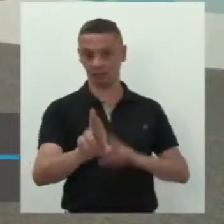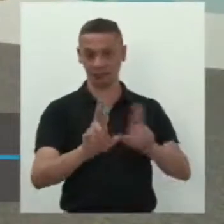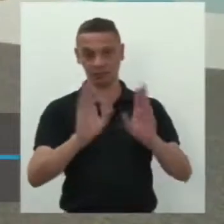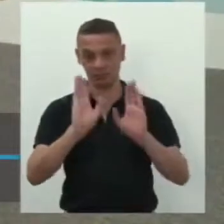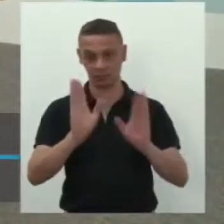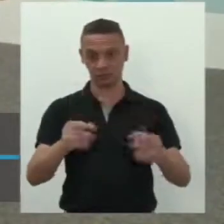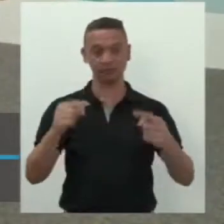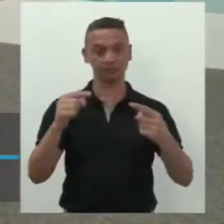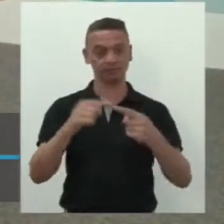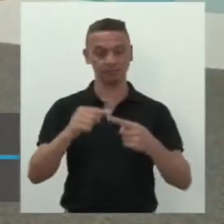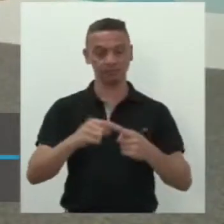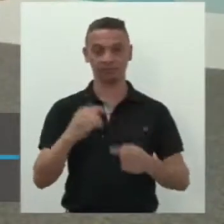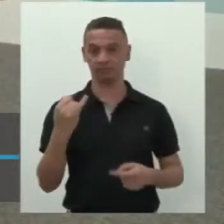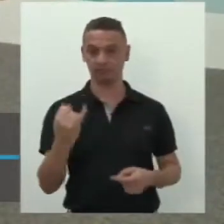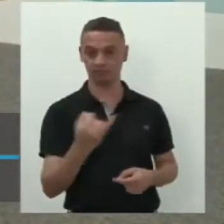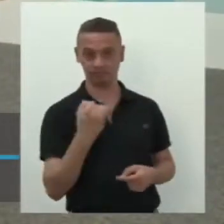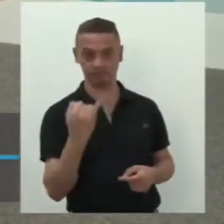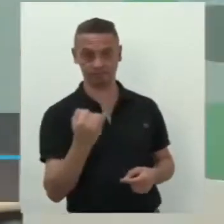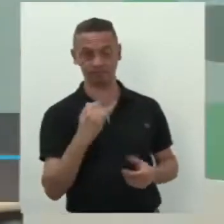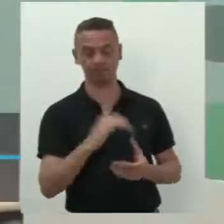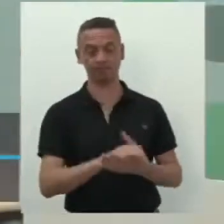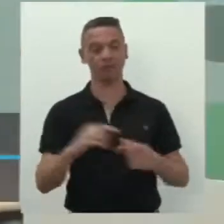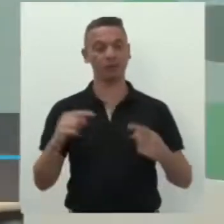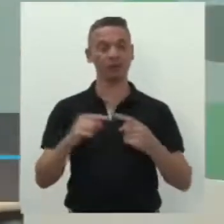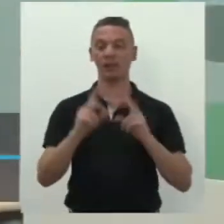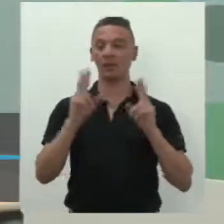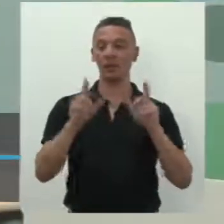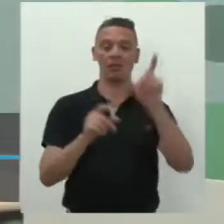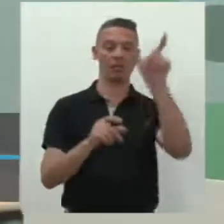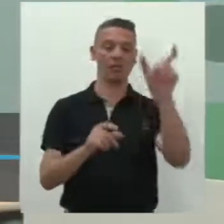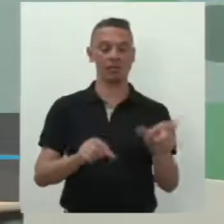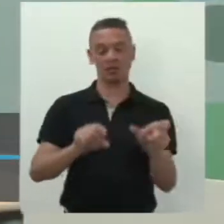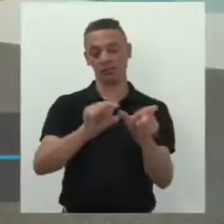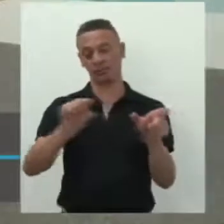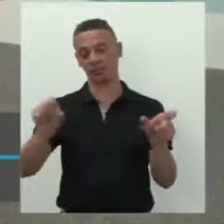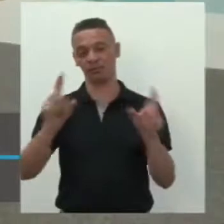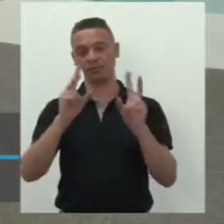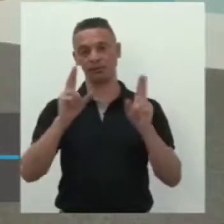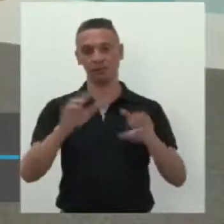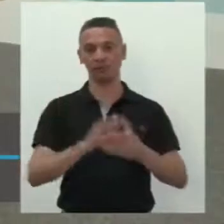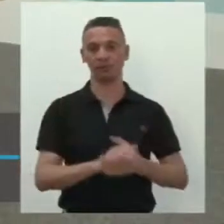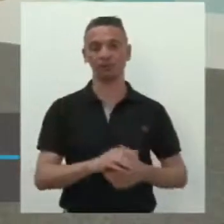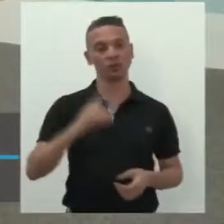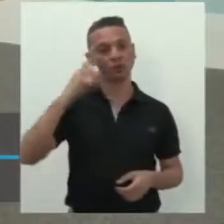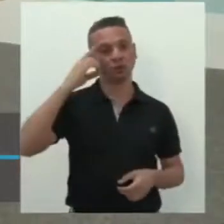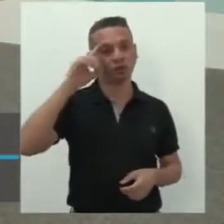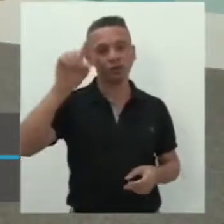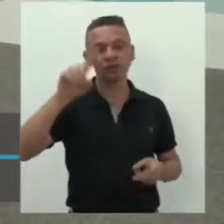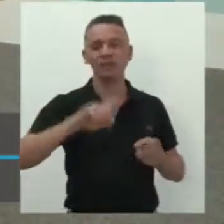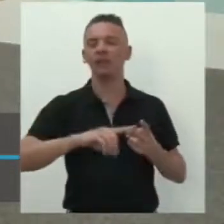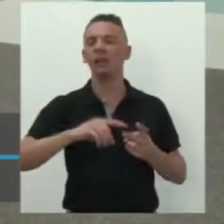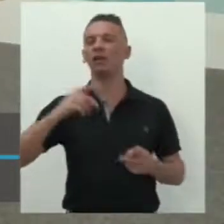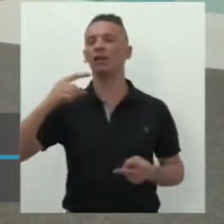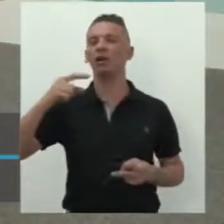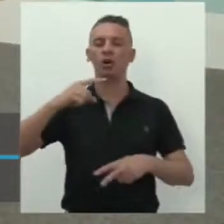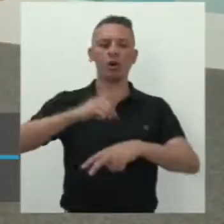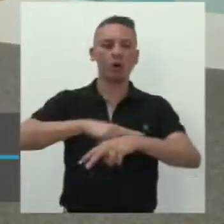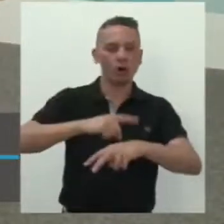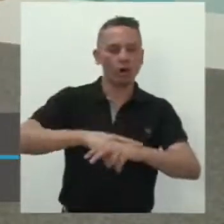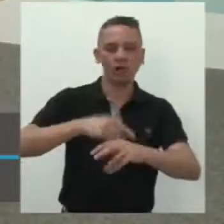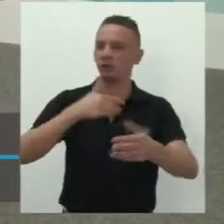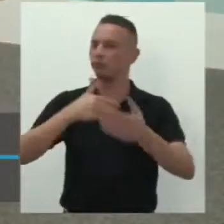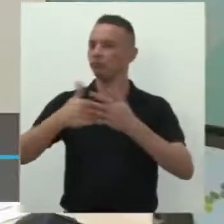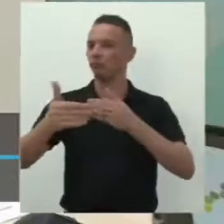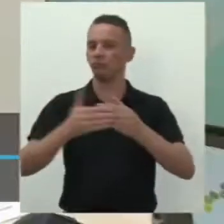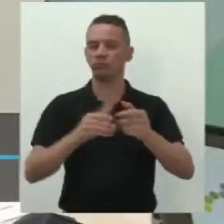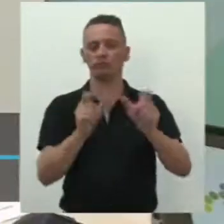às datas, então segue a mesma lógica também na linha. Data, horário ou qualquer padrão que o Excel